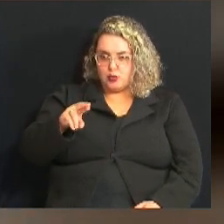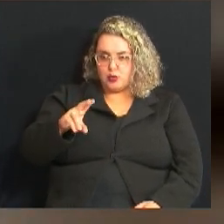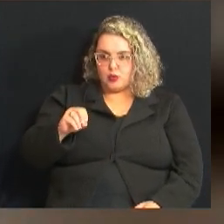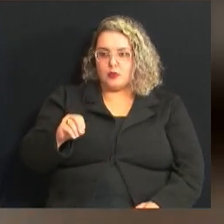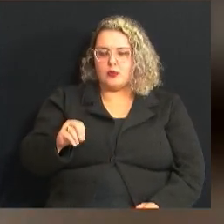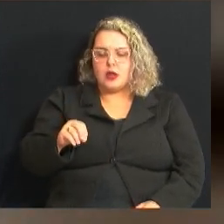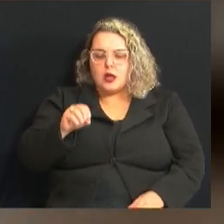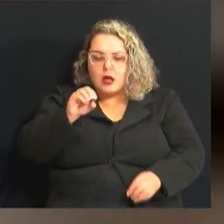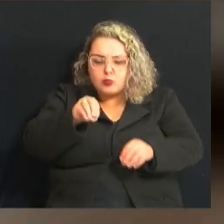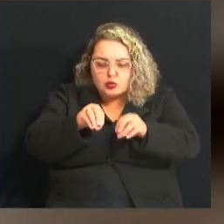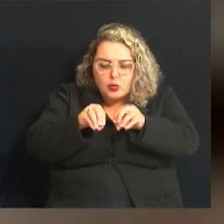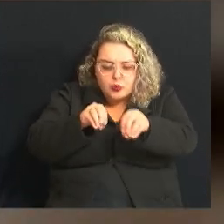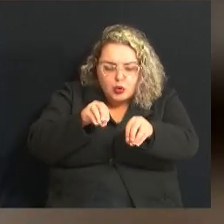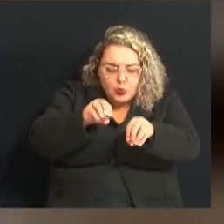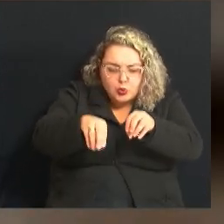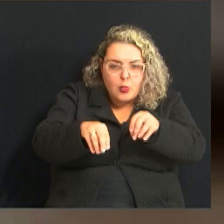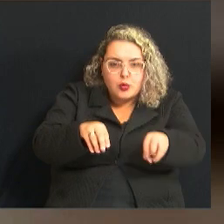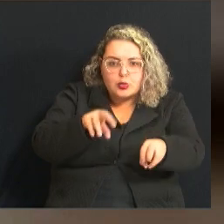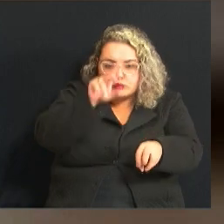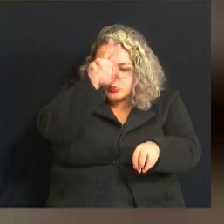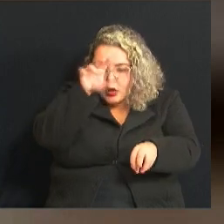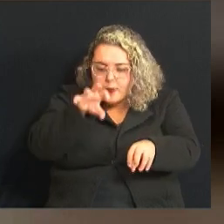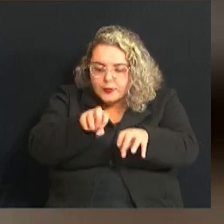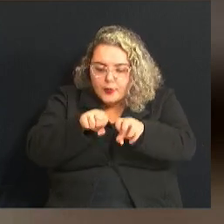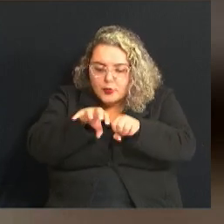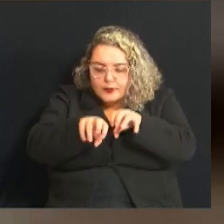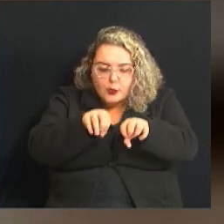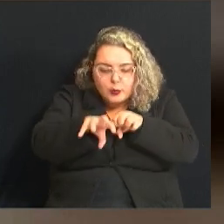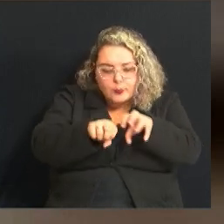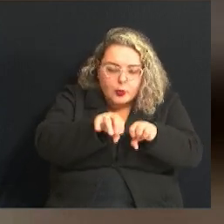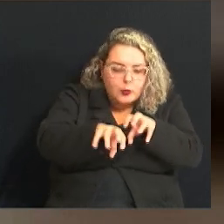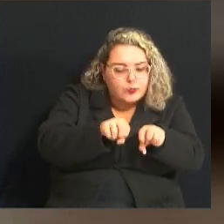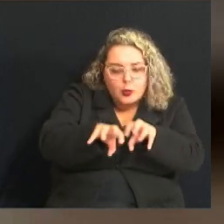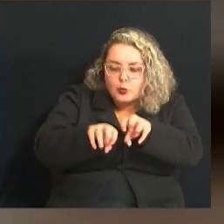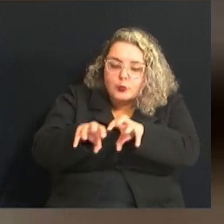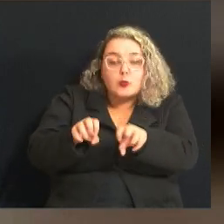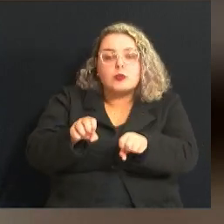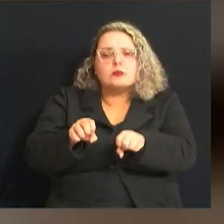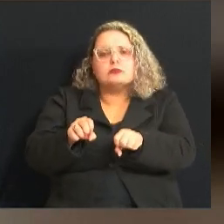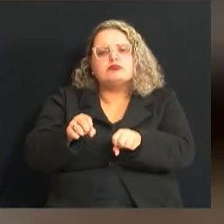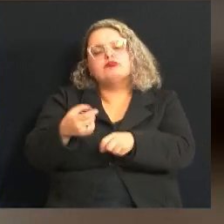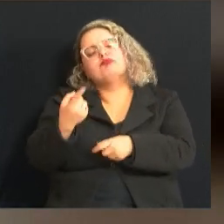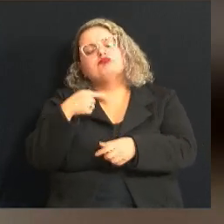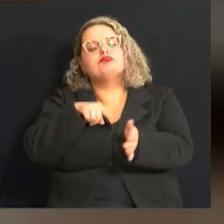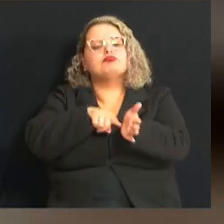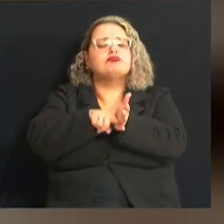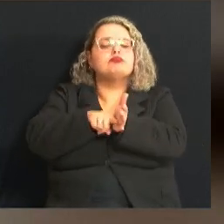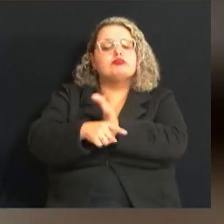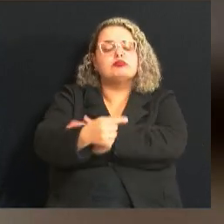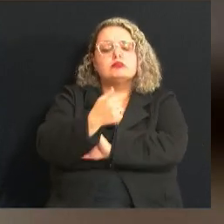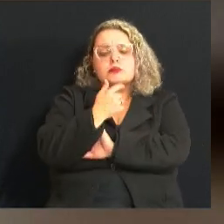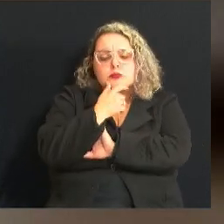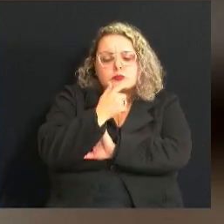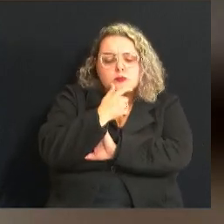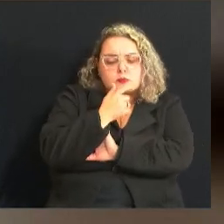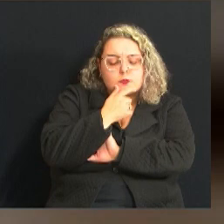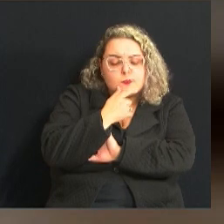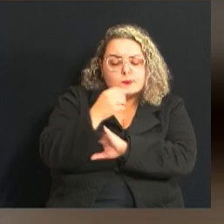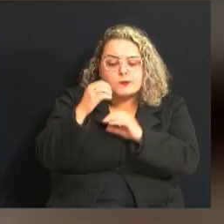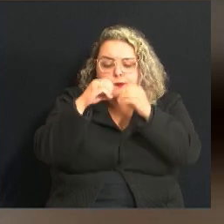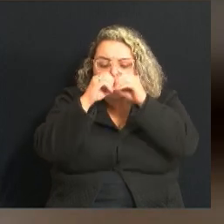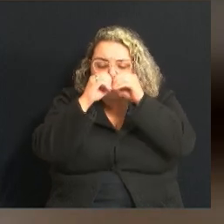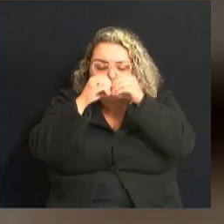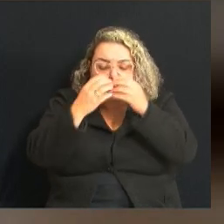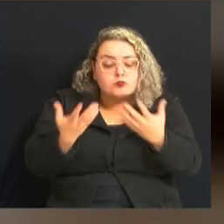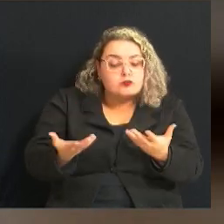efetivamente existiam insetos que se alimentavam de isopor. Então, eles encontraram e, no final, os